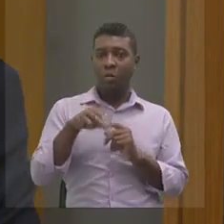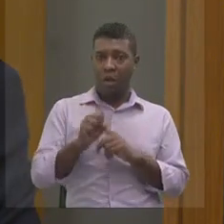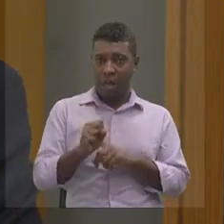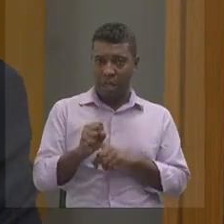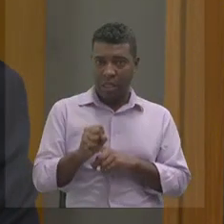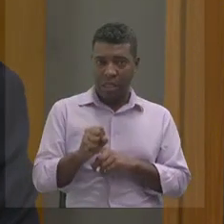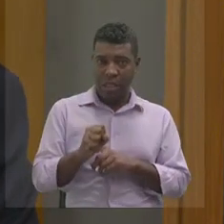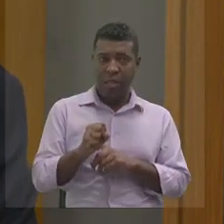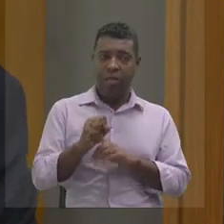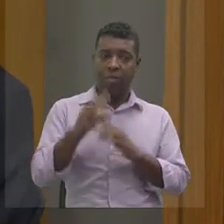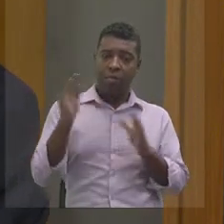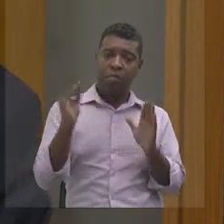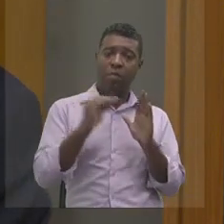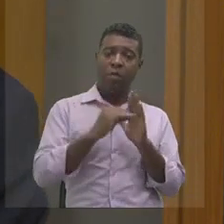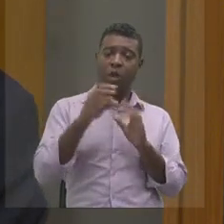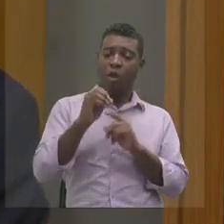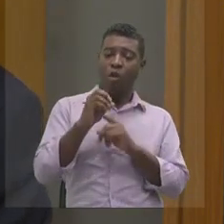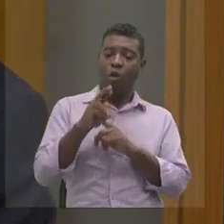ICMS outorgado